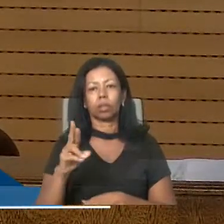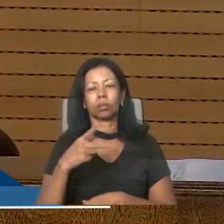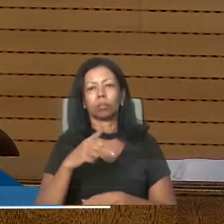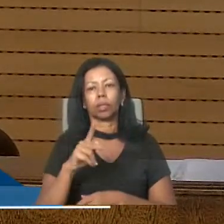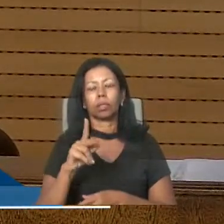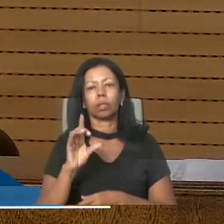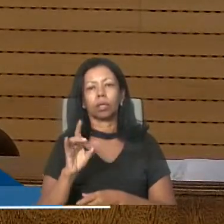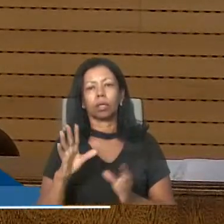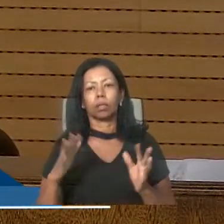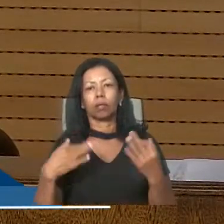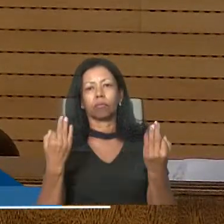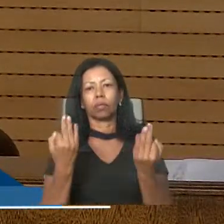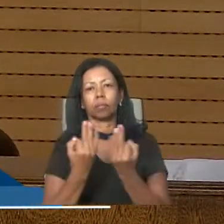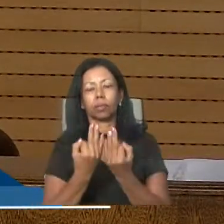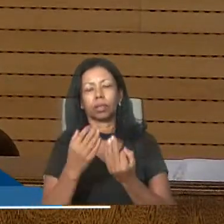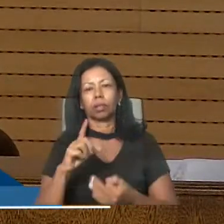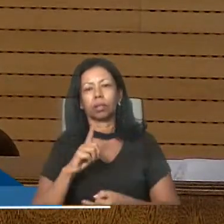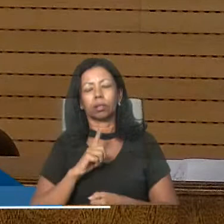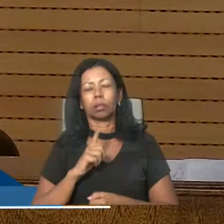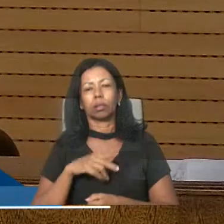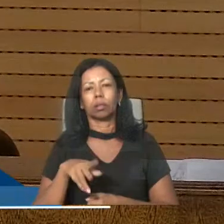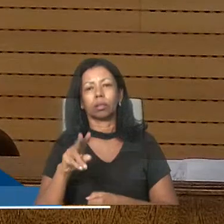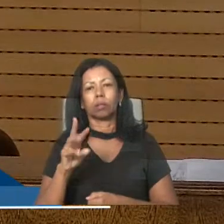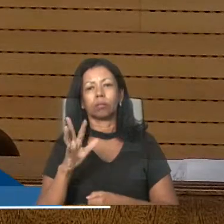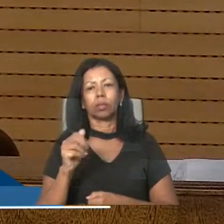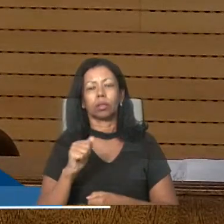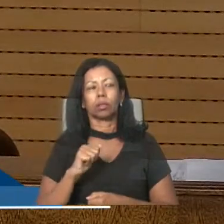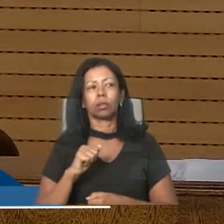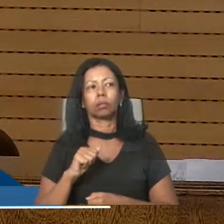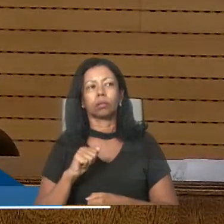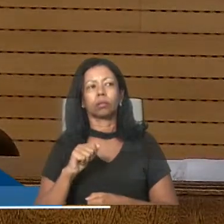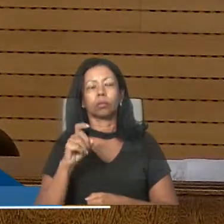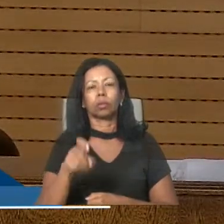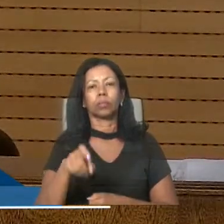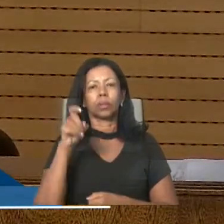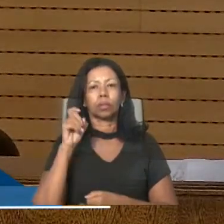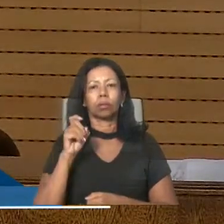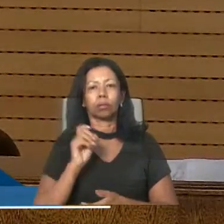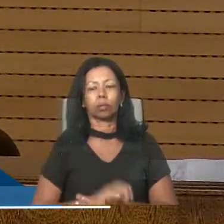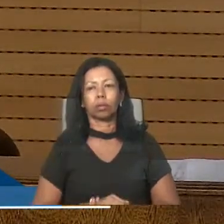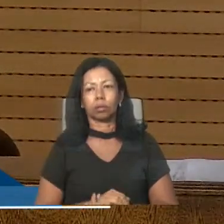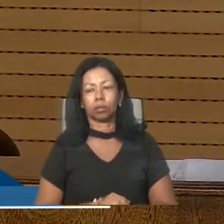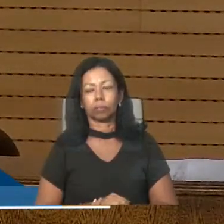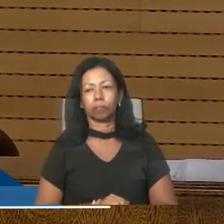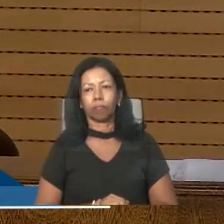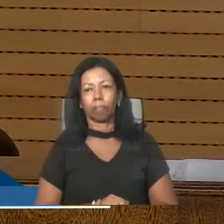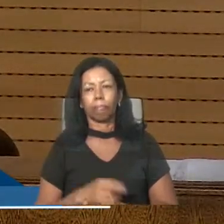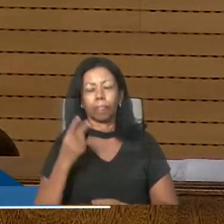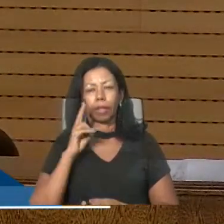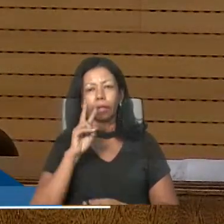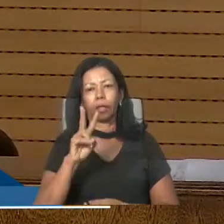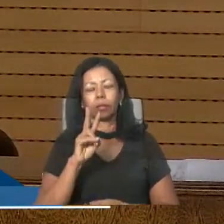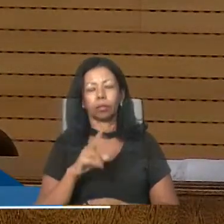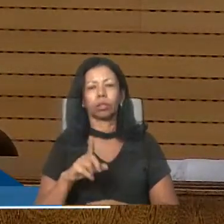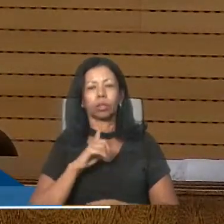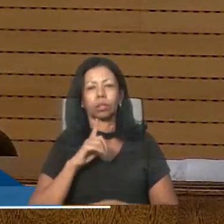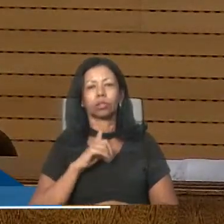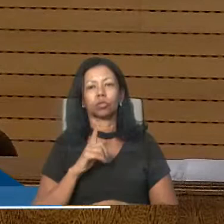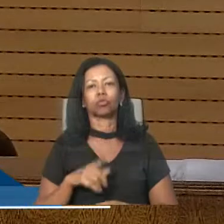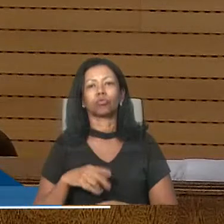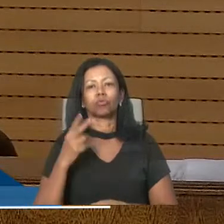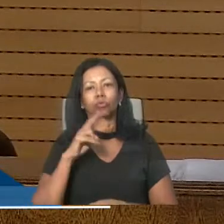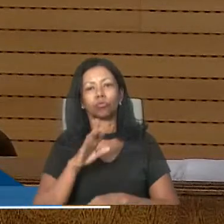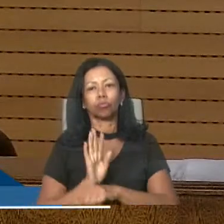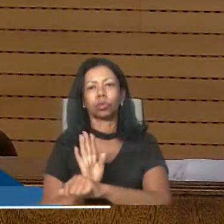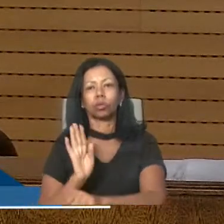cada família atingida na área denominada Vila dos Pescadores. A vista passa inicialmente estipulada de parecer que a cessão do